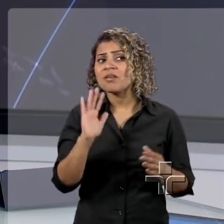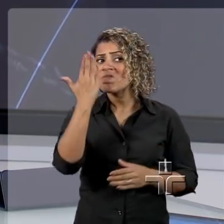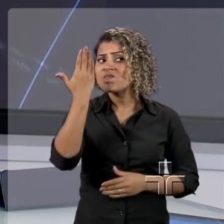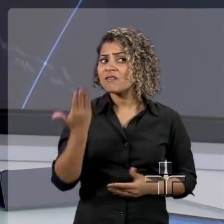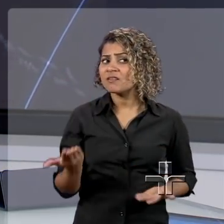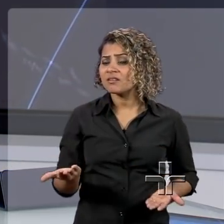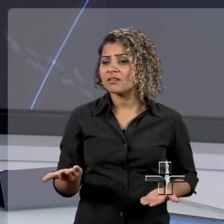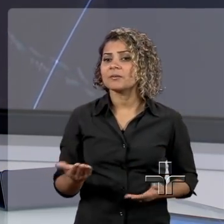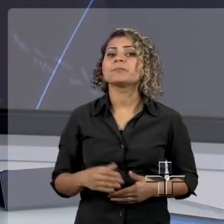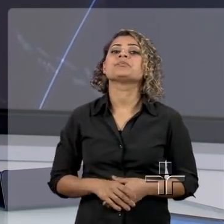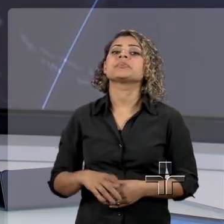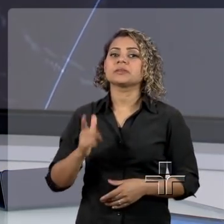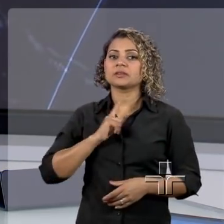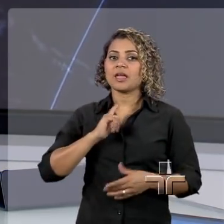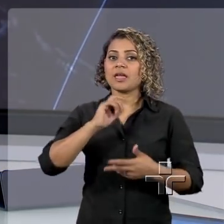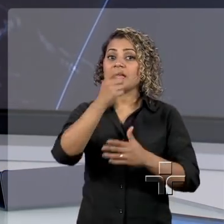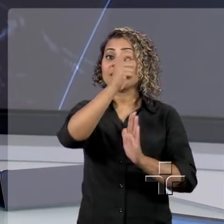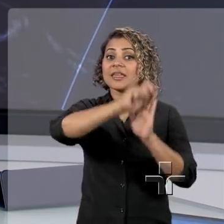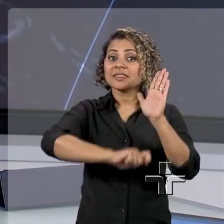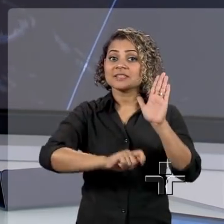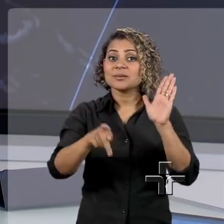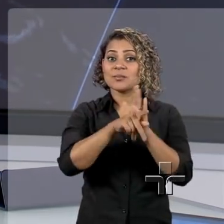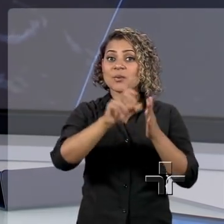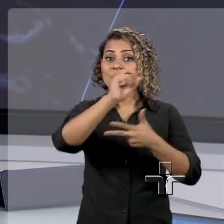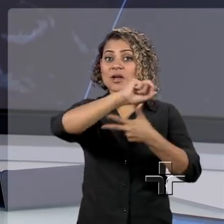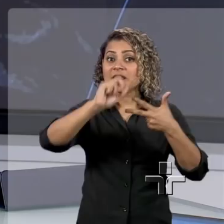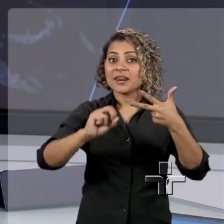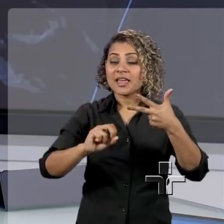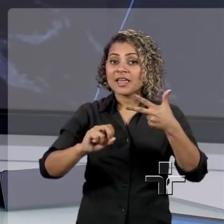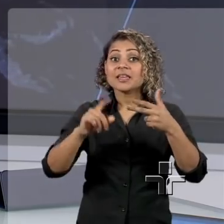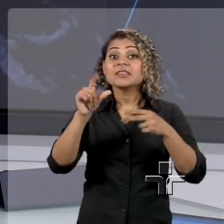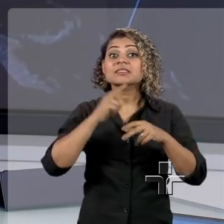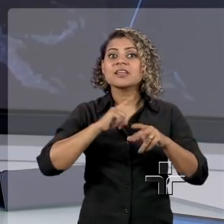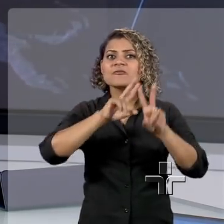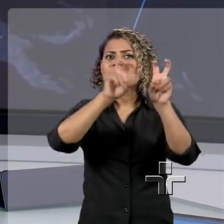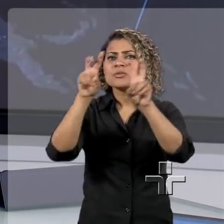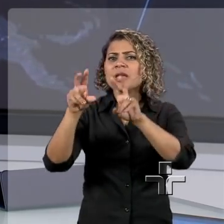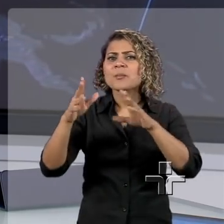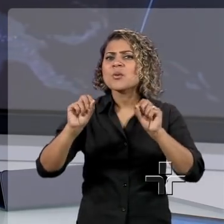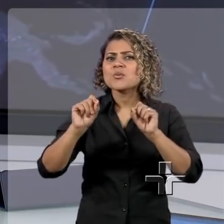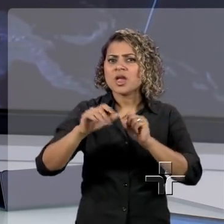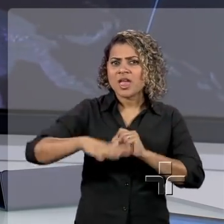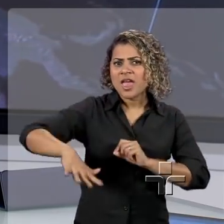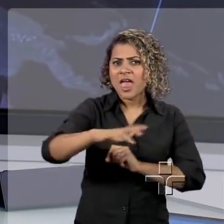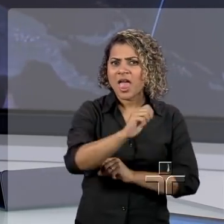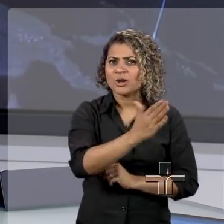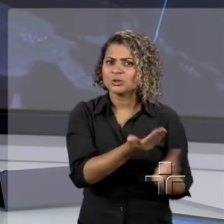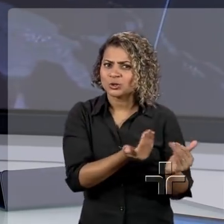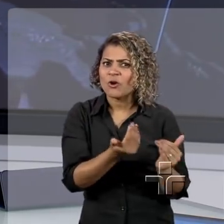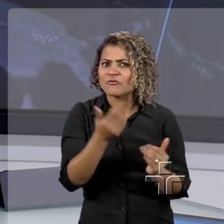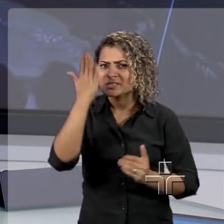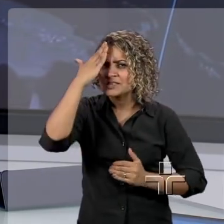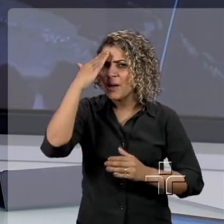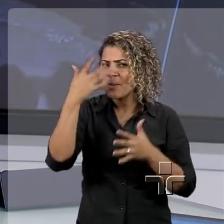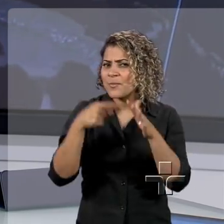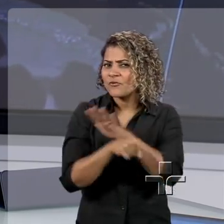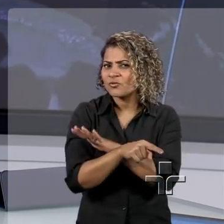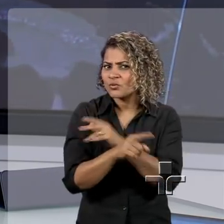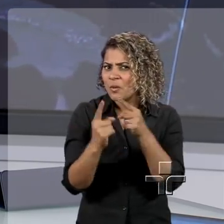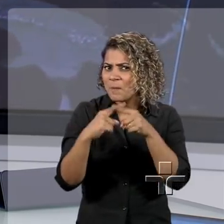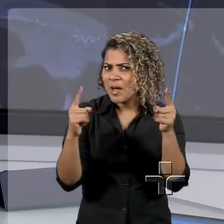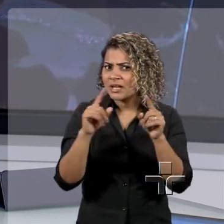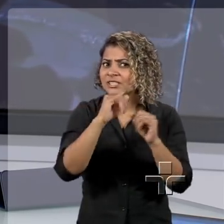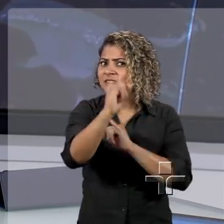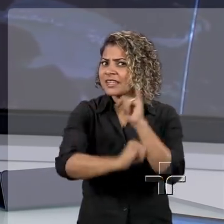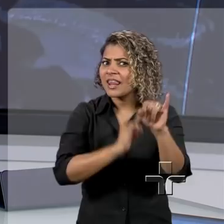assunto. A redação do Enem deste ano trouxe os alunos para um campo que eles dominam, que é a internet. Mas nem por isso